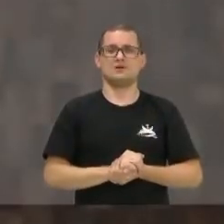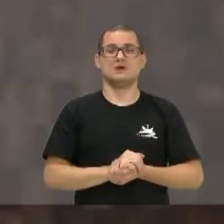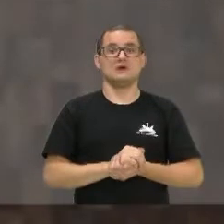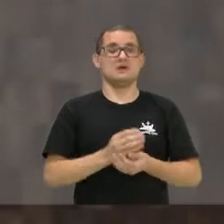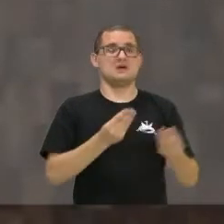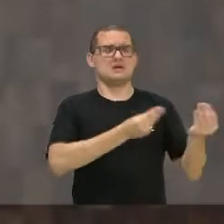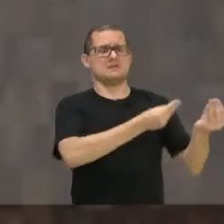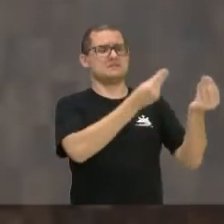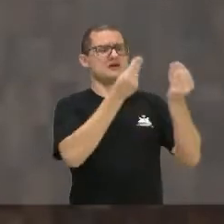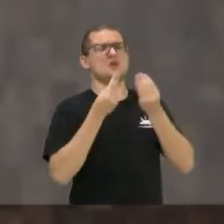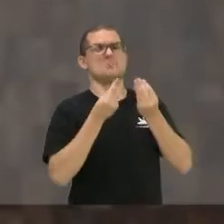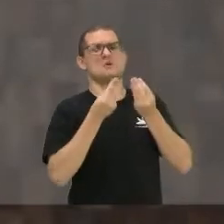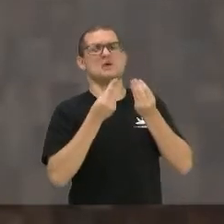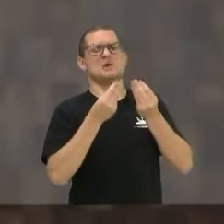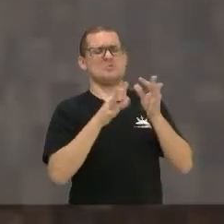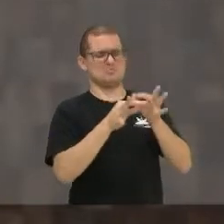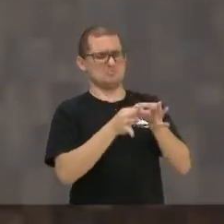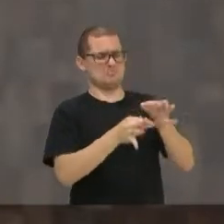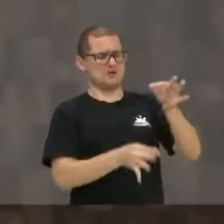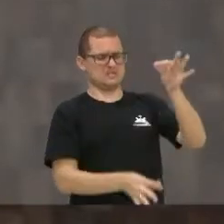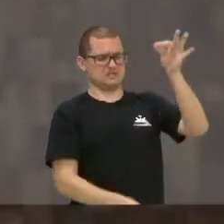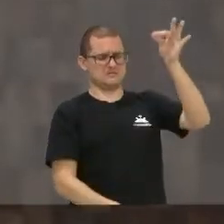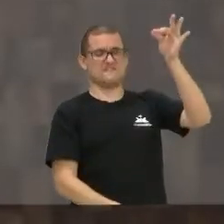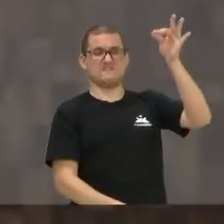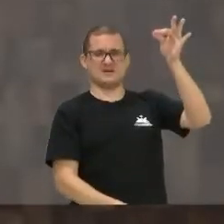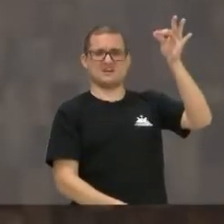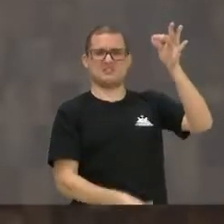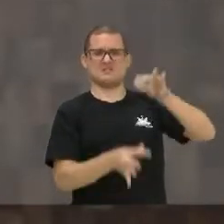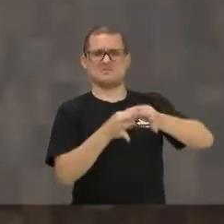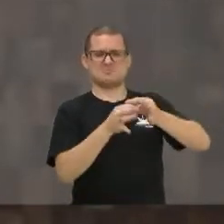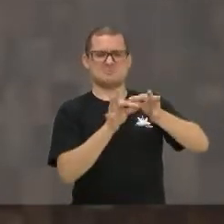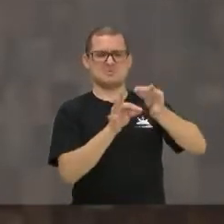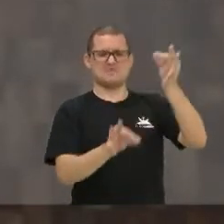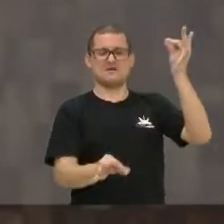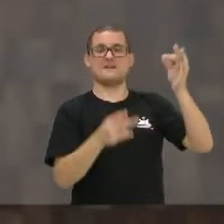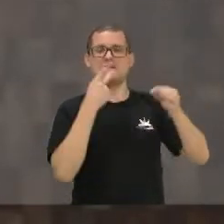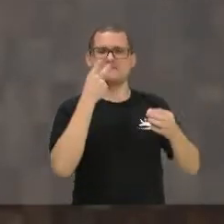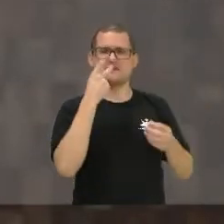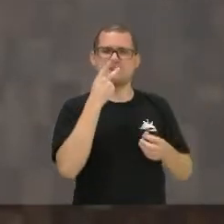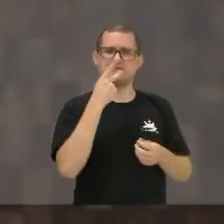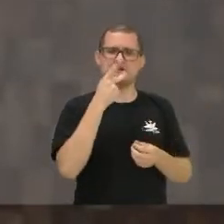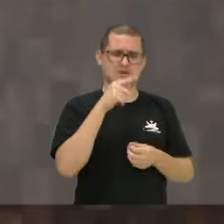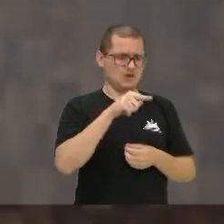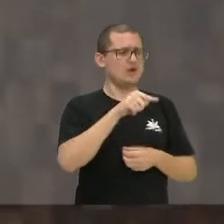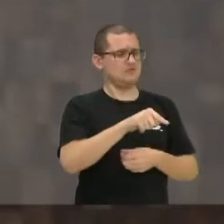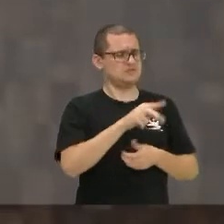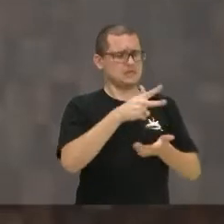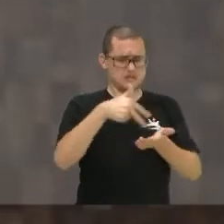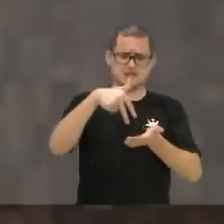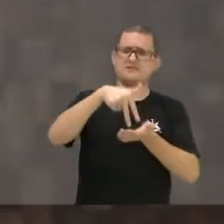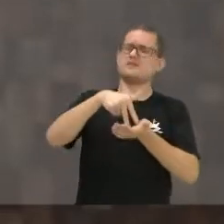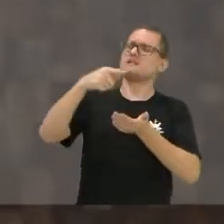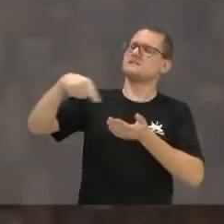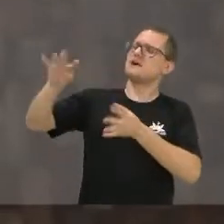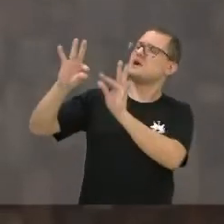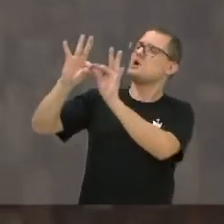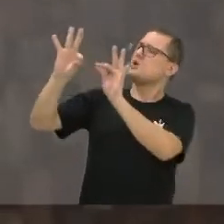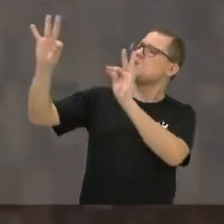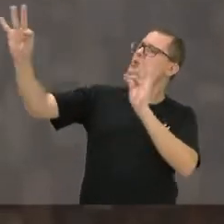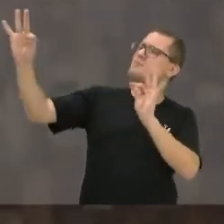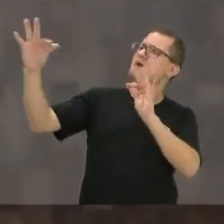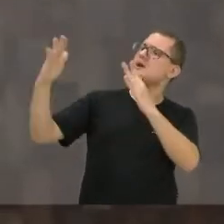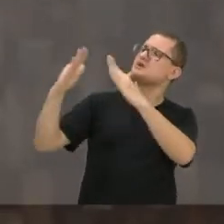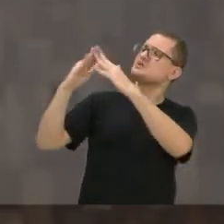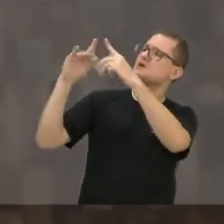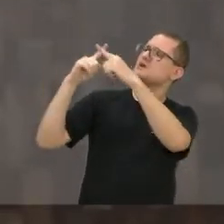caniço semelhante a uma vara dizendo levanta-te e mede o templo de deus o